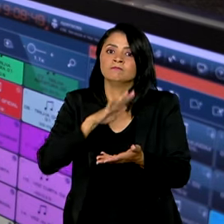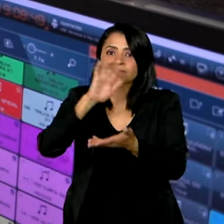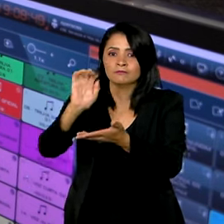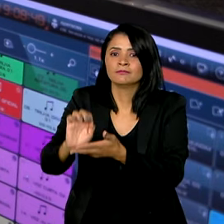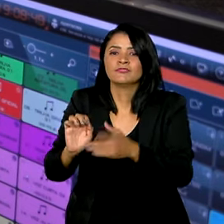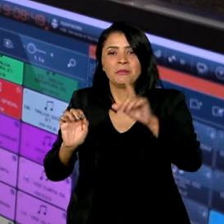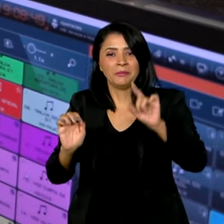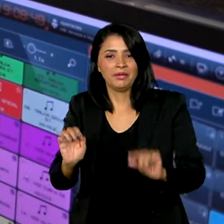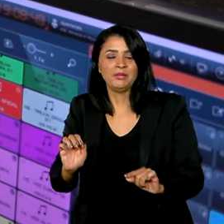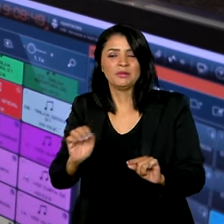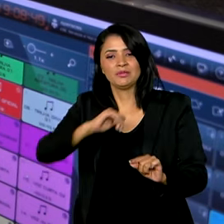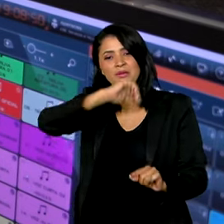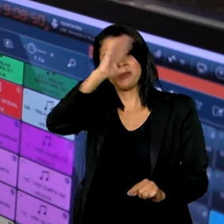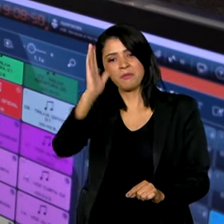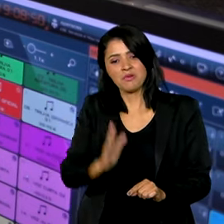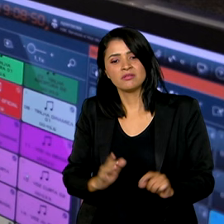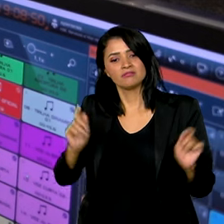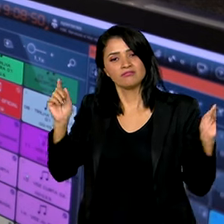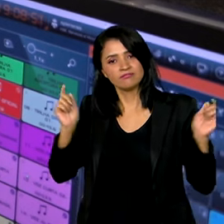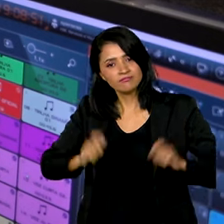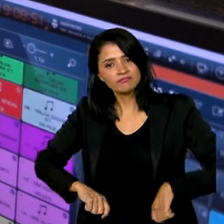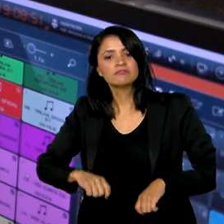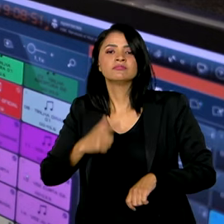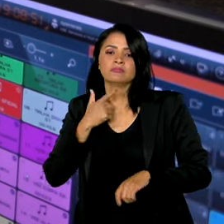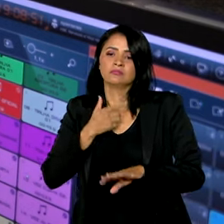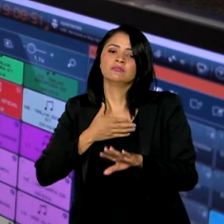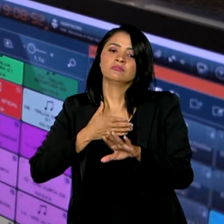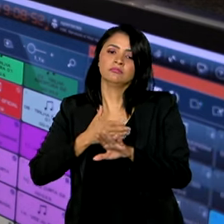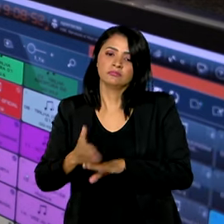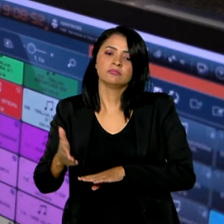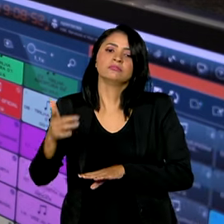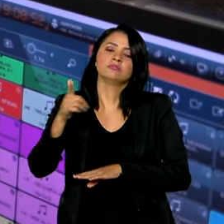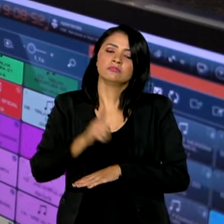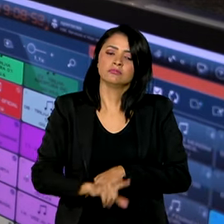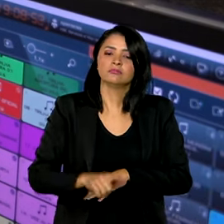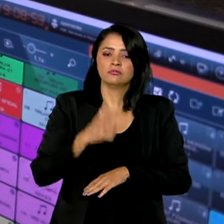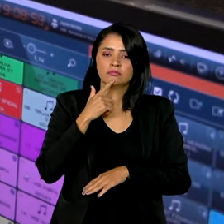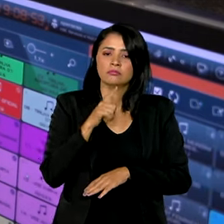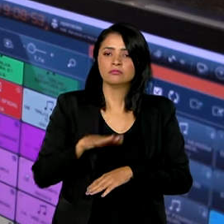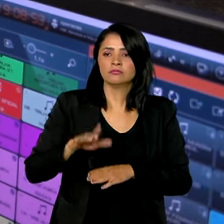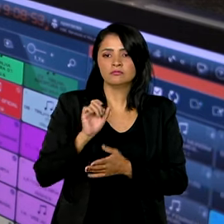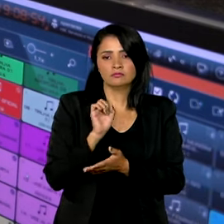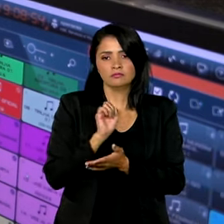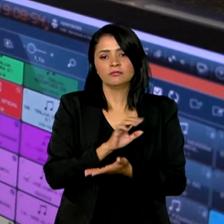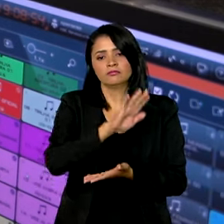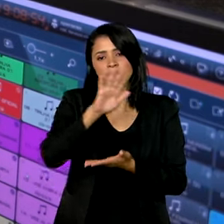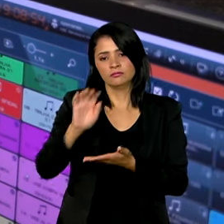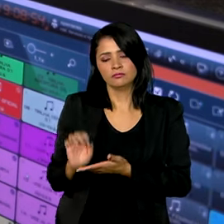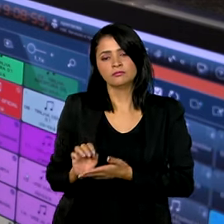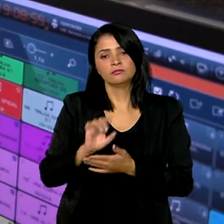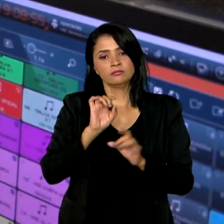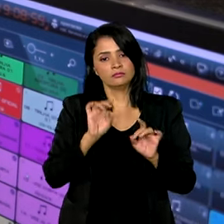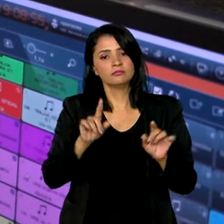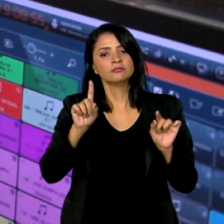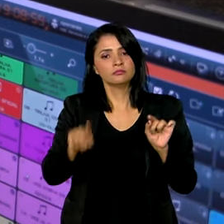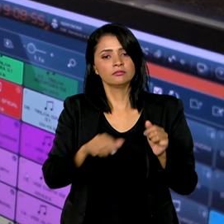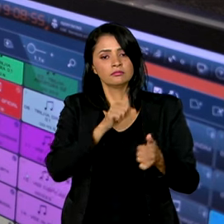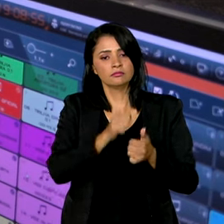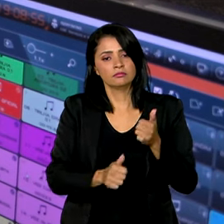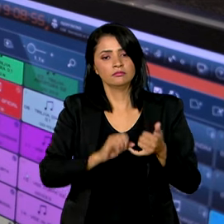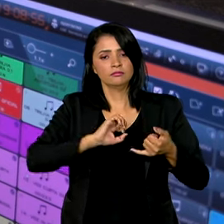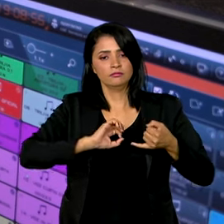menos e o e o Brasil com a sua capacidade Está ocupando novamente esse espaço mas o destaque especial é para o arroz de